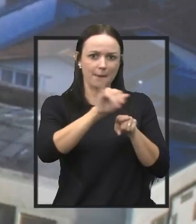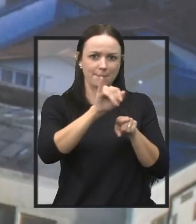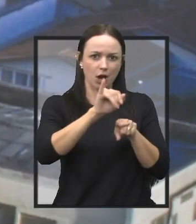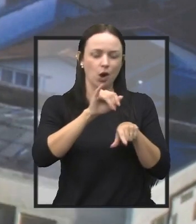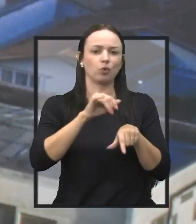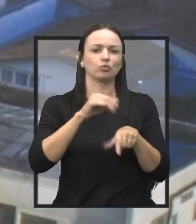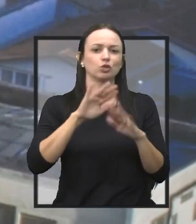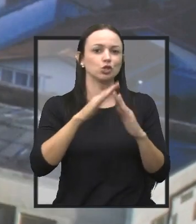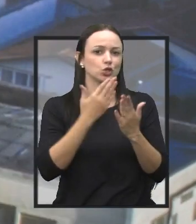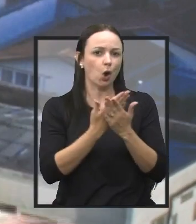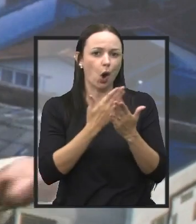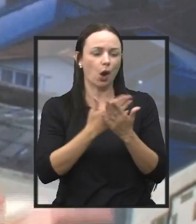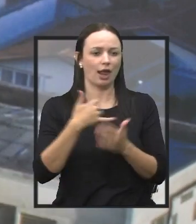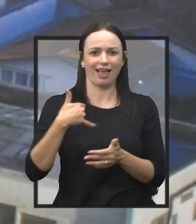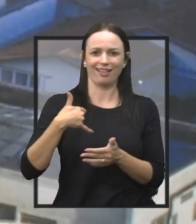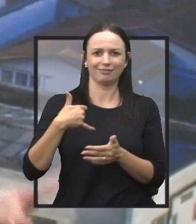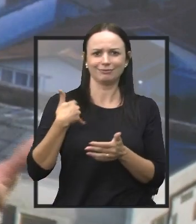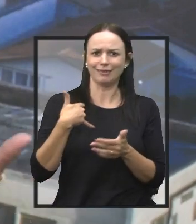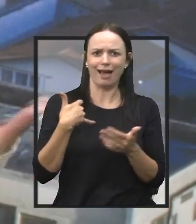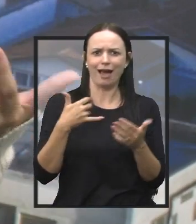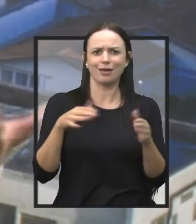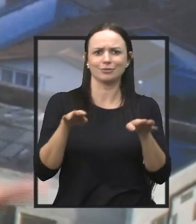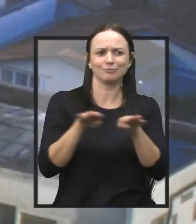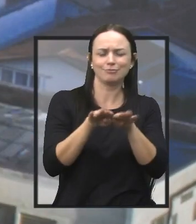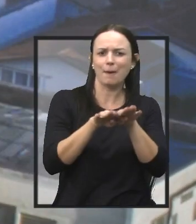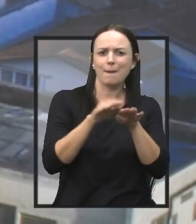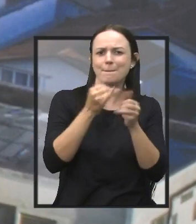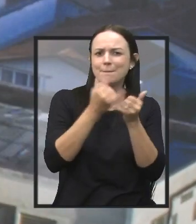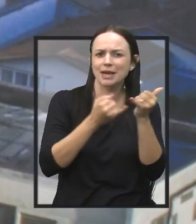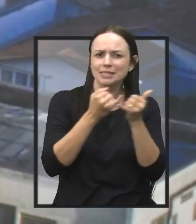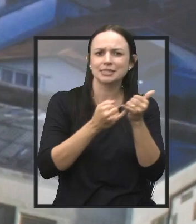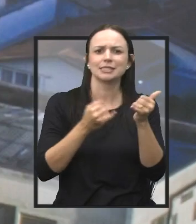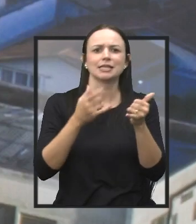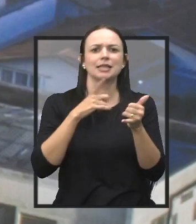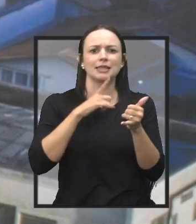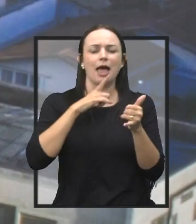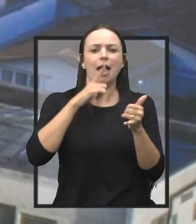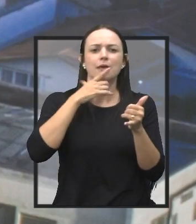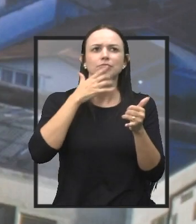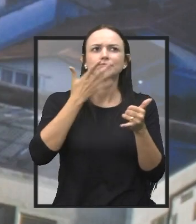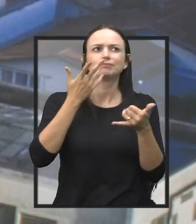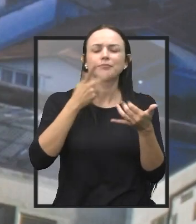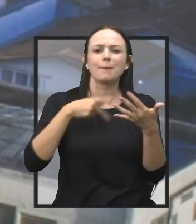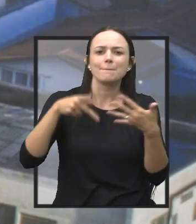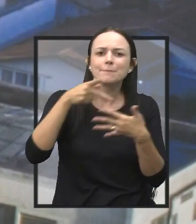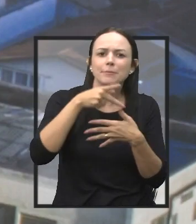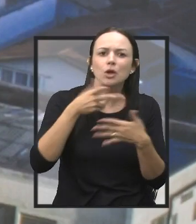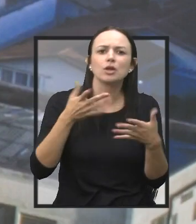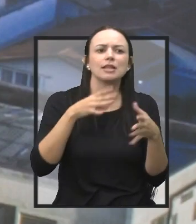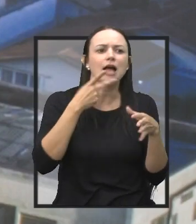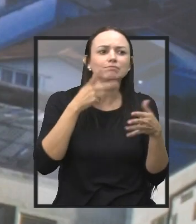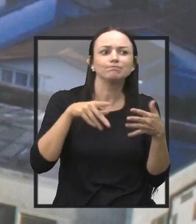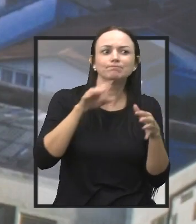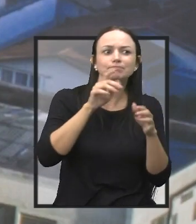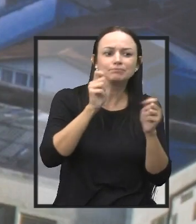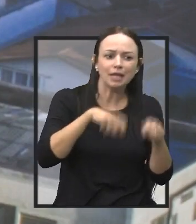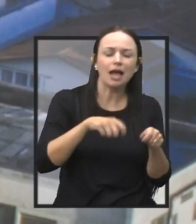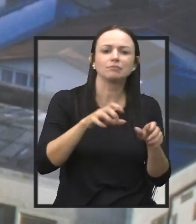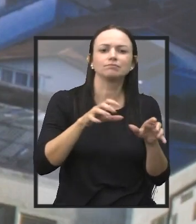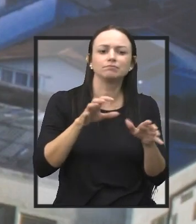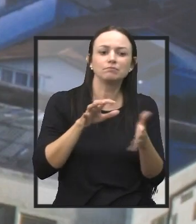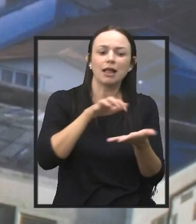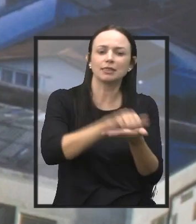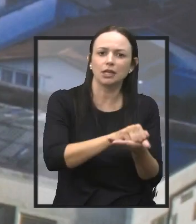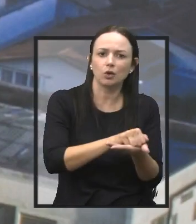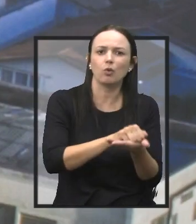que sejam atendidos, né, na mesma escola ou que tenham alguma prioridade sobre esse processo da matrícula. Eu